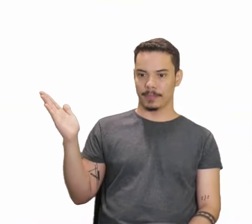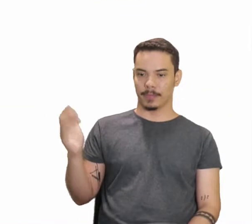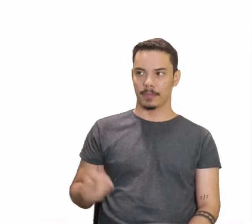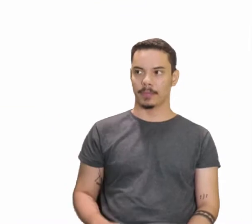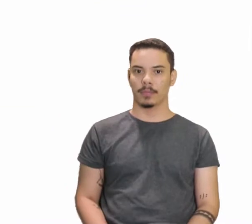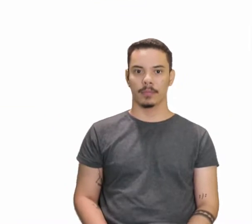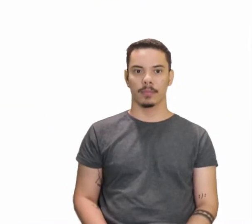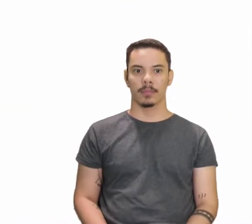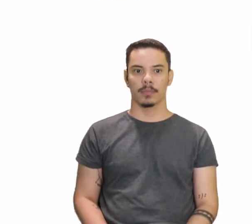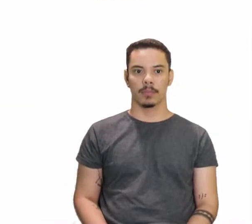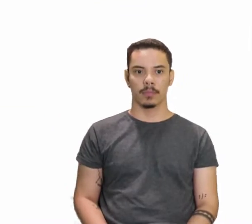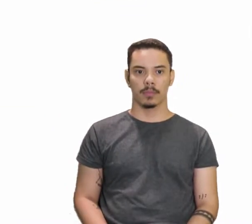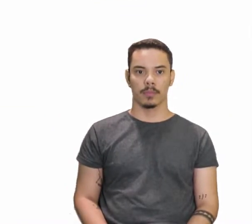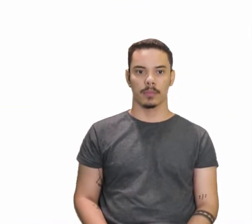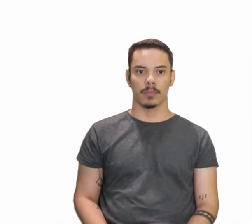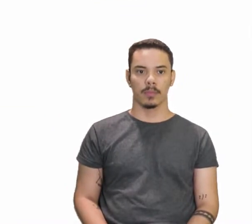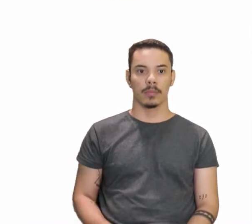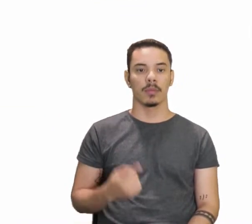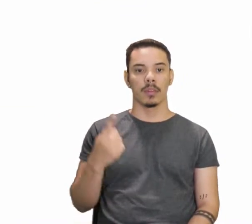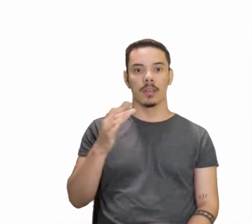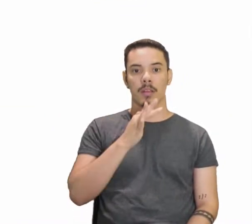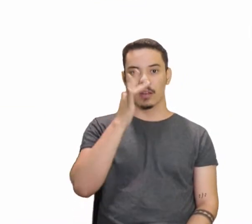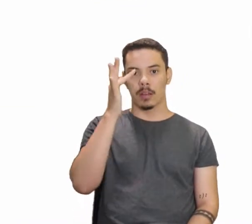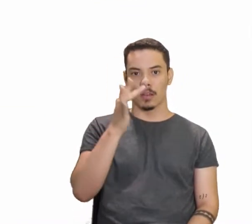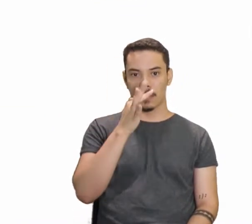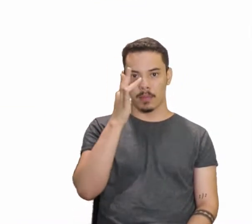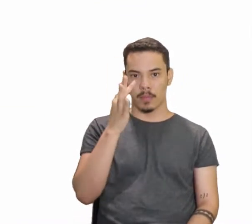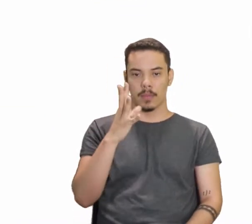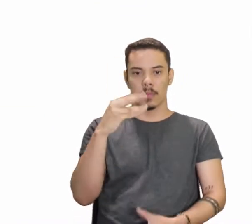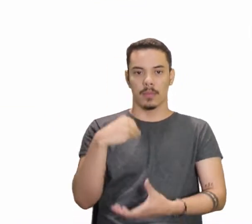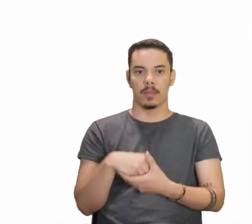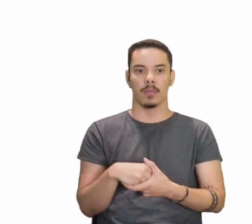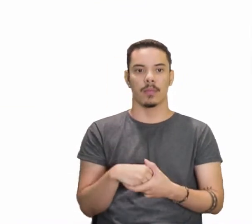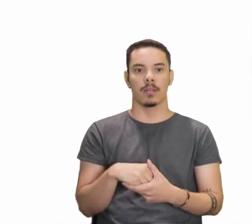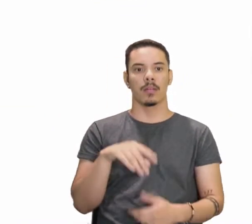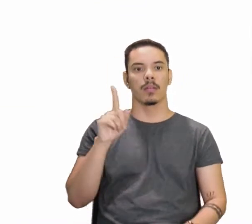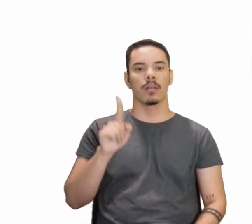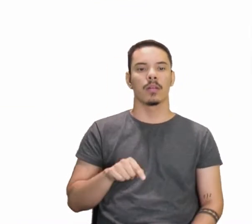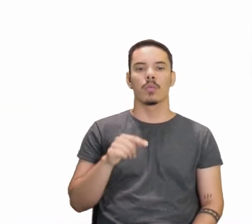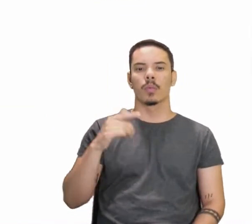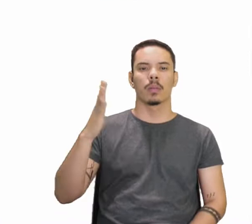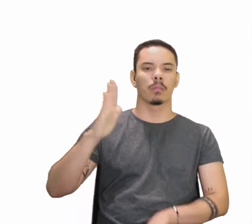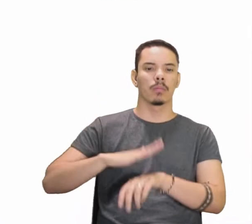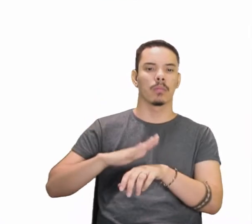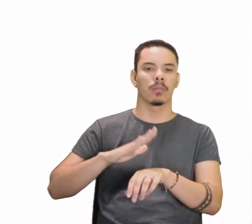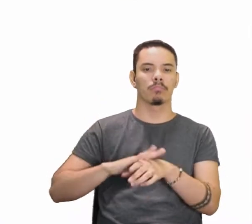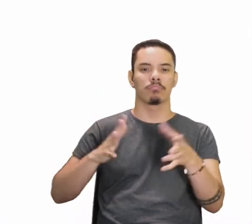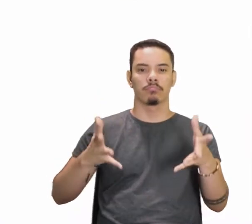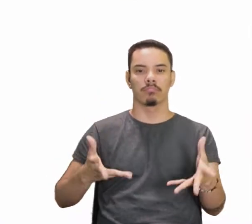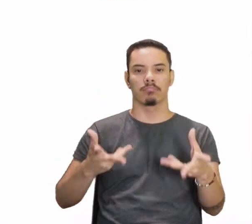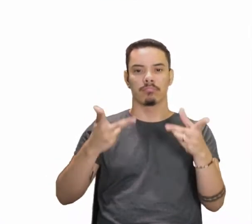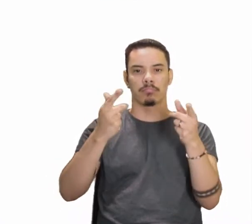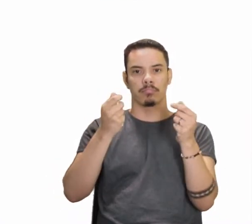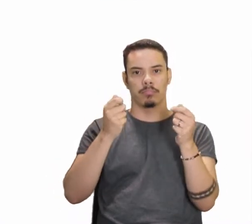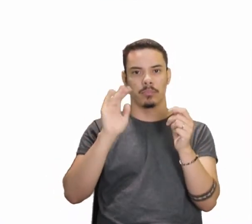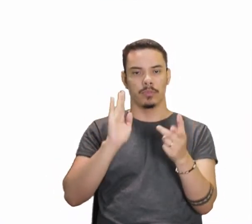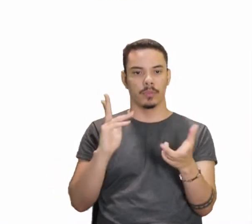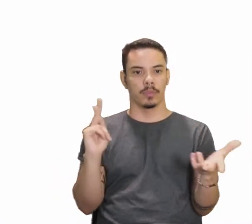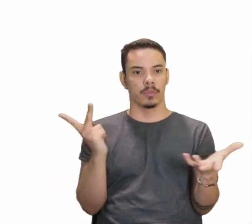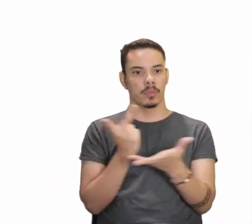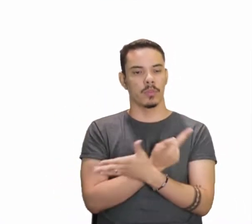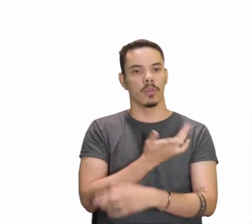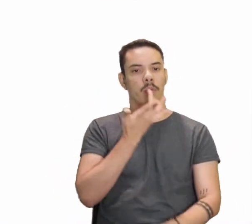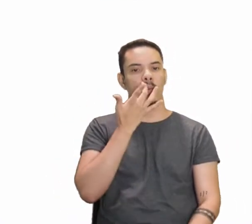só. Última flor do Lácio, inculta e bela, eis a um tempo esplendor e sepultura,